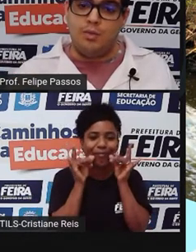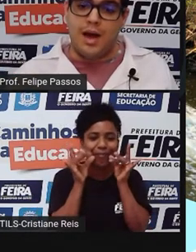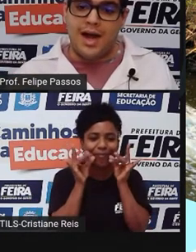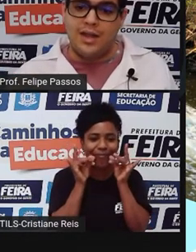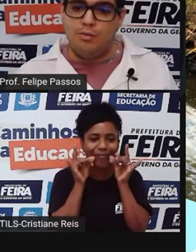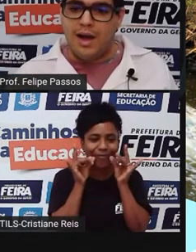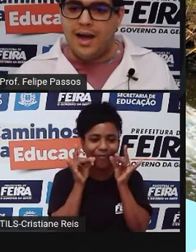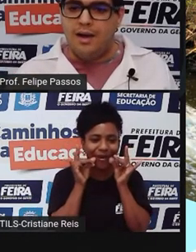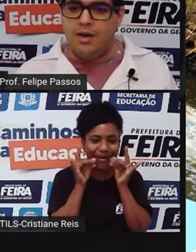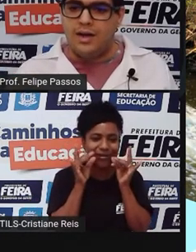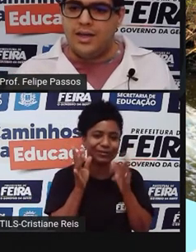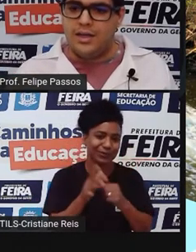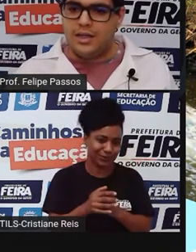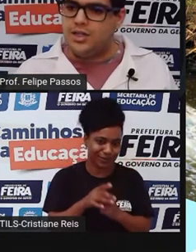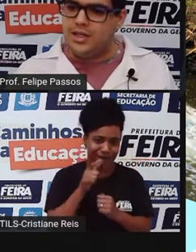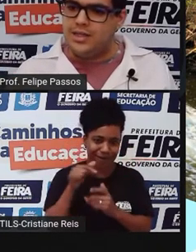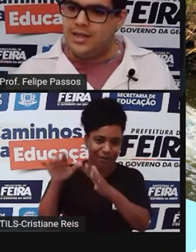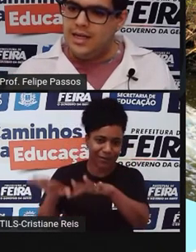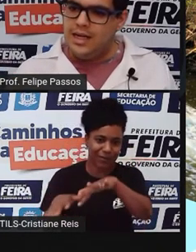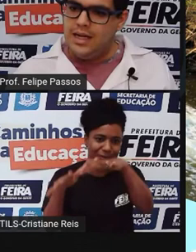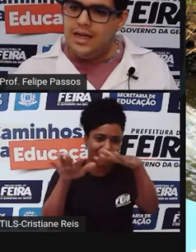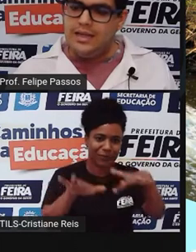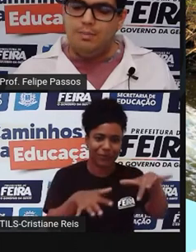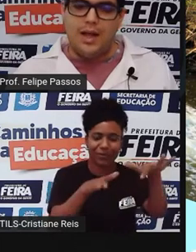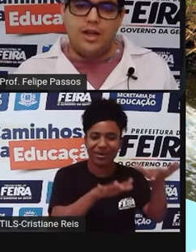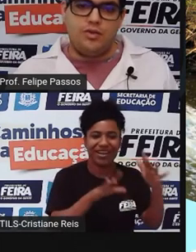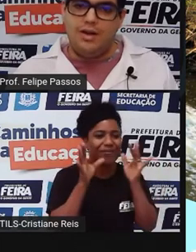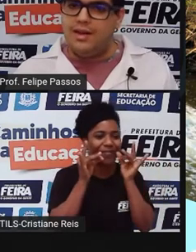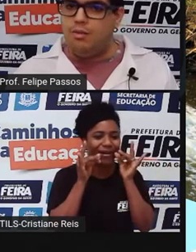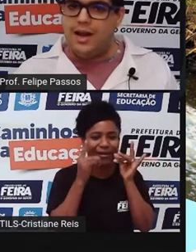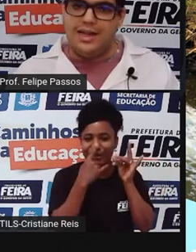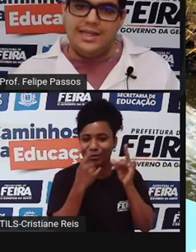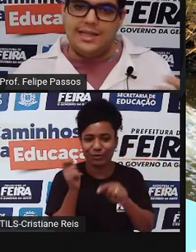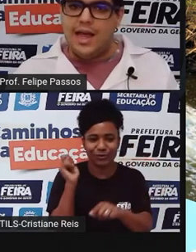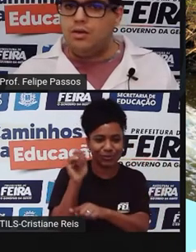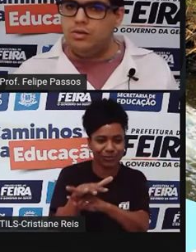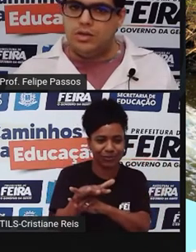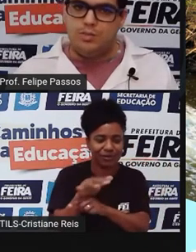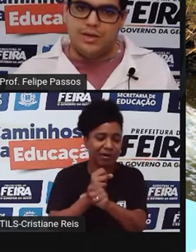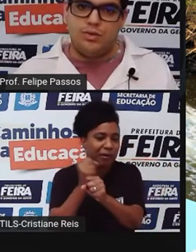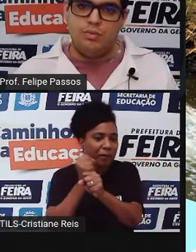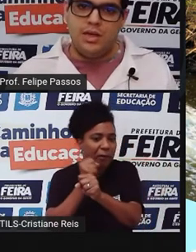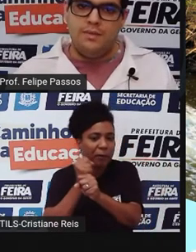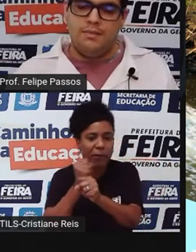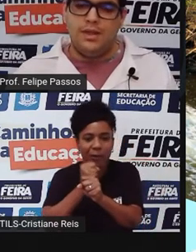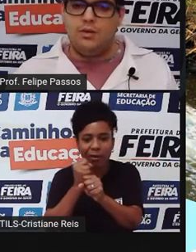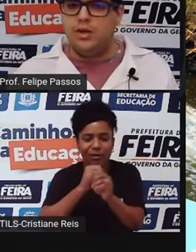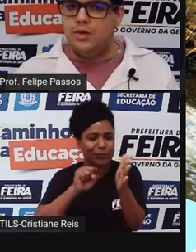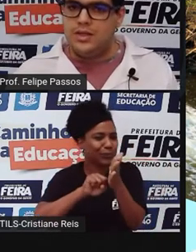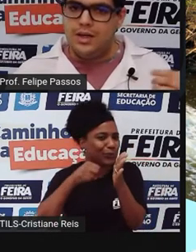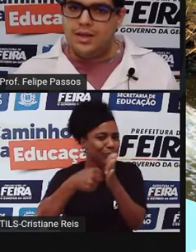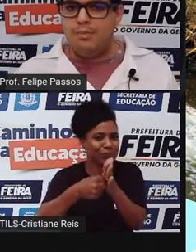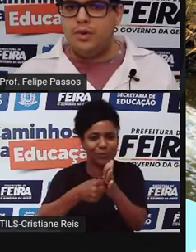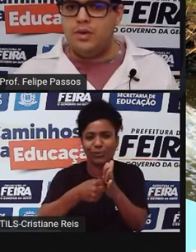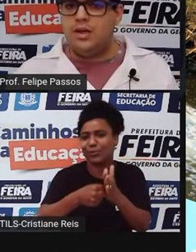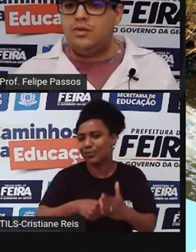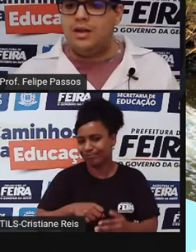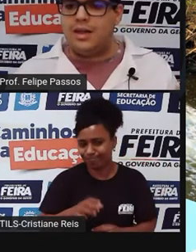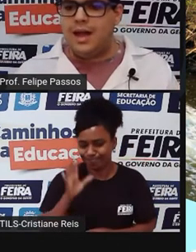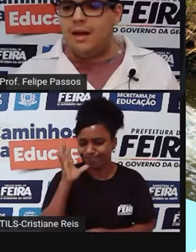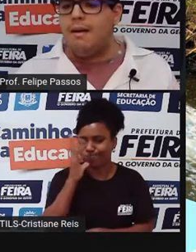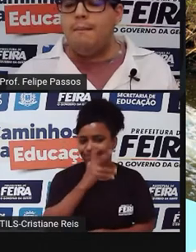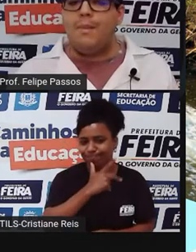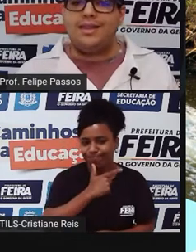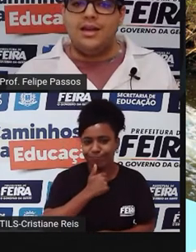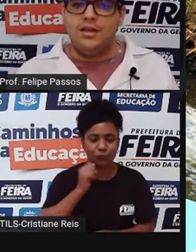acaba indo parar no mar. Olha aqui que tristeza. Esse plástico ele vai demorar ali séculos para sumir. Enquanto isso, ele está poluindo, ele